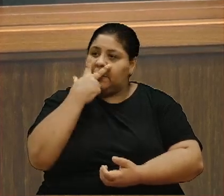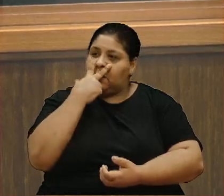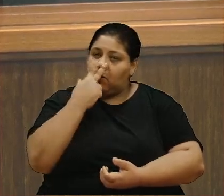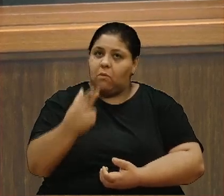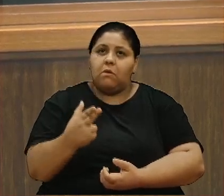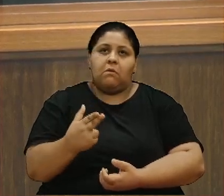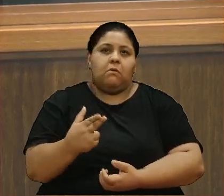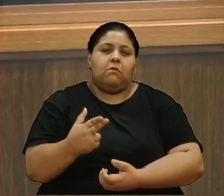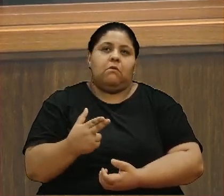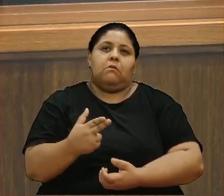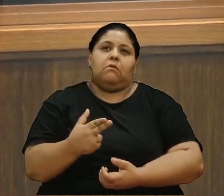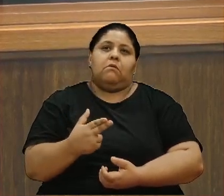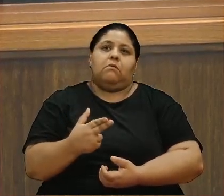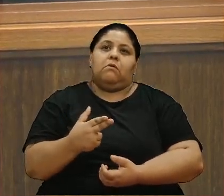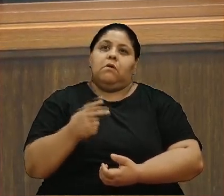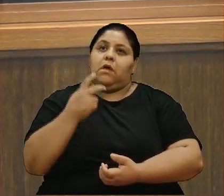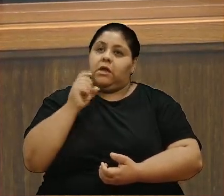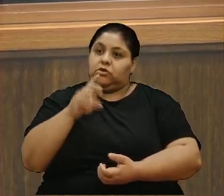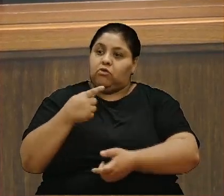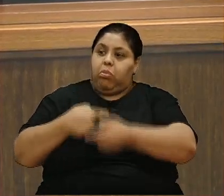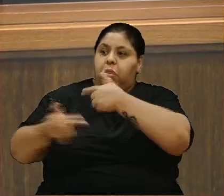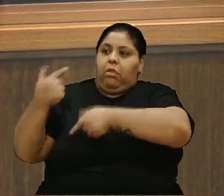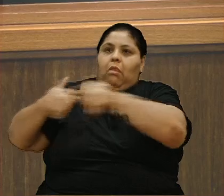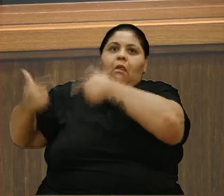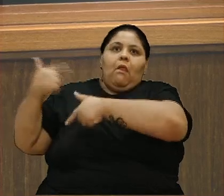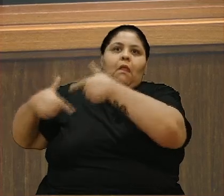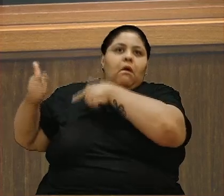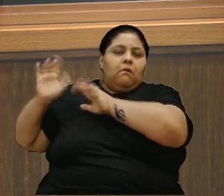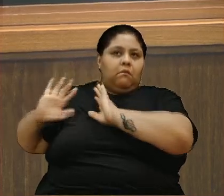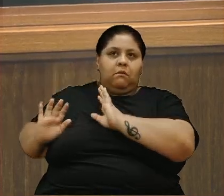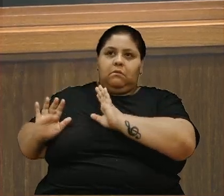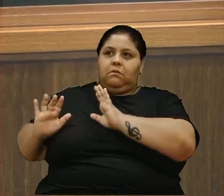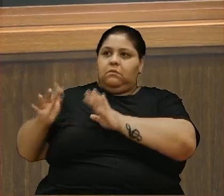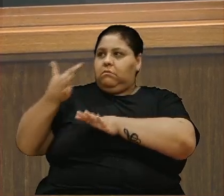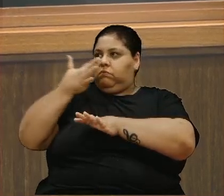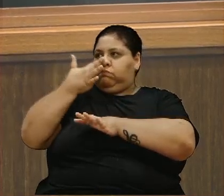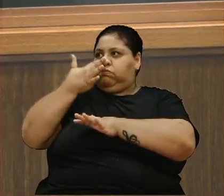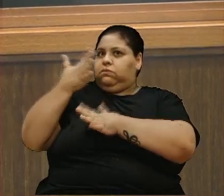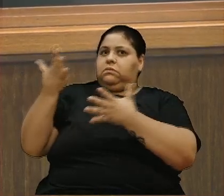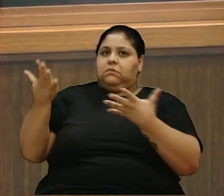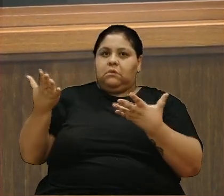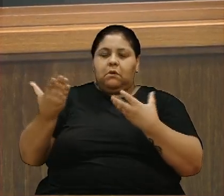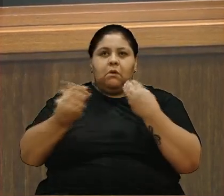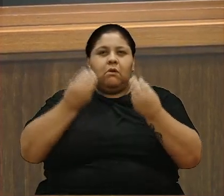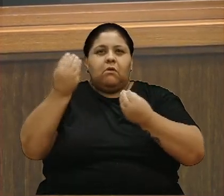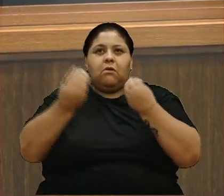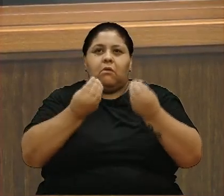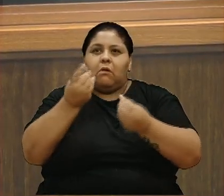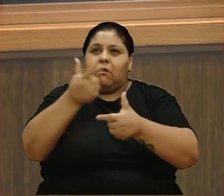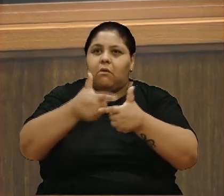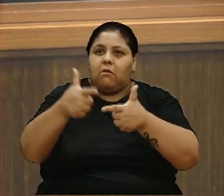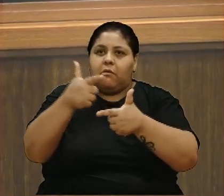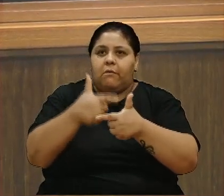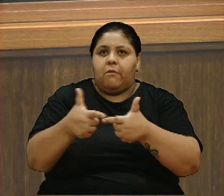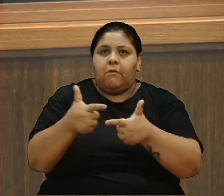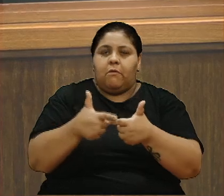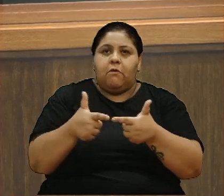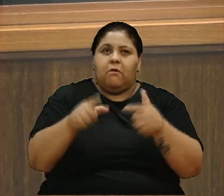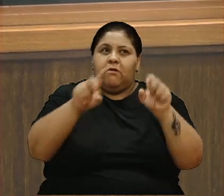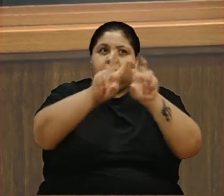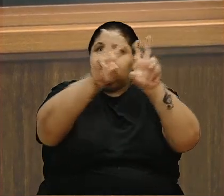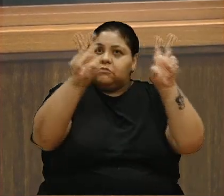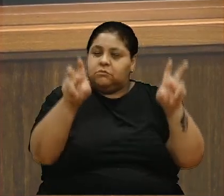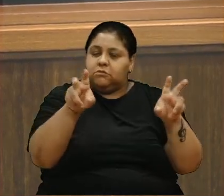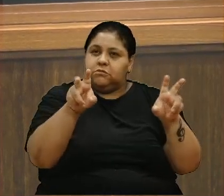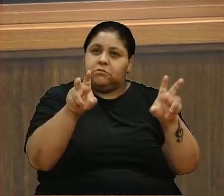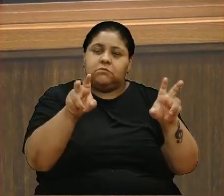vou lhe pedir uma parte, retrocesso em relação a isso, né? É impressionante como dá problemas nessas questões aí